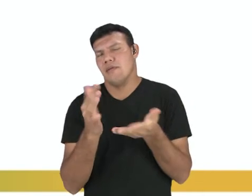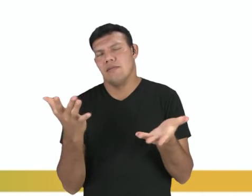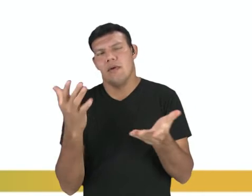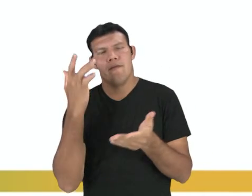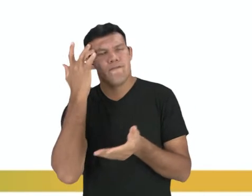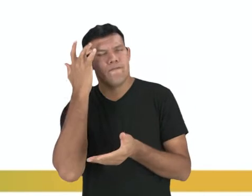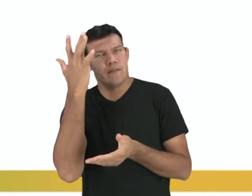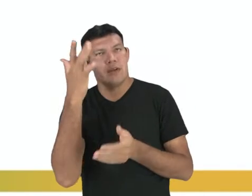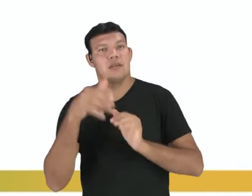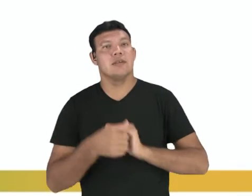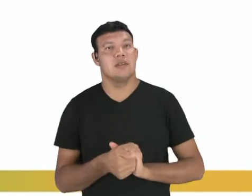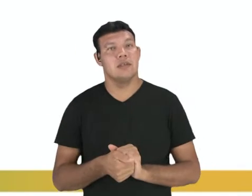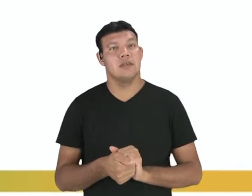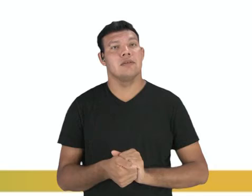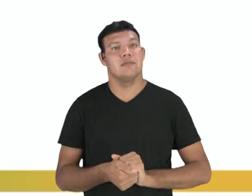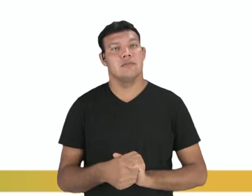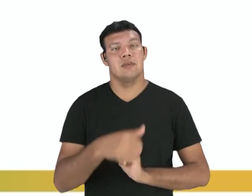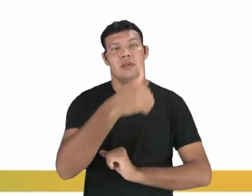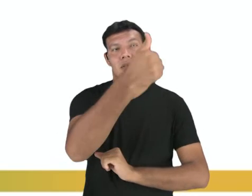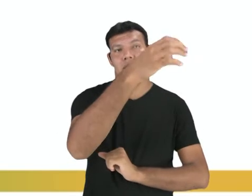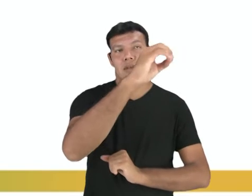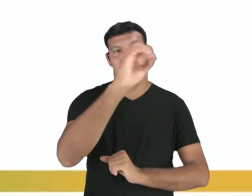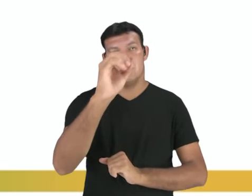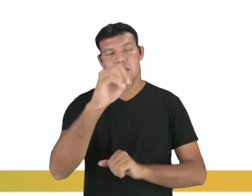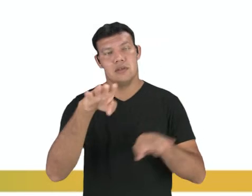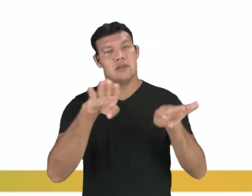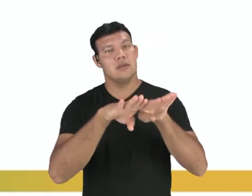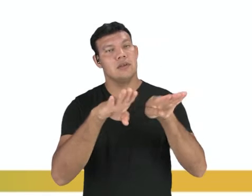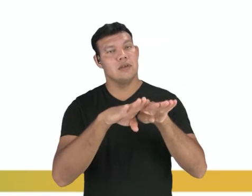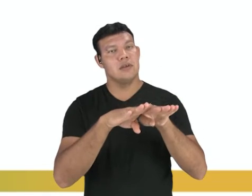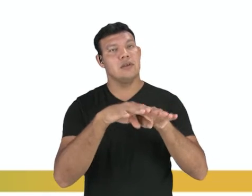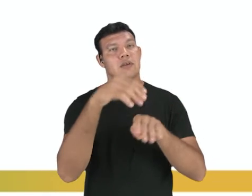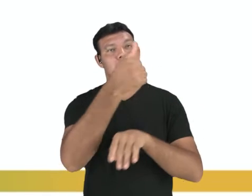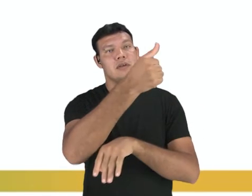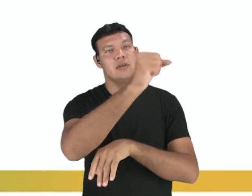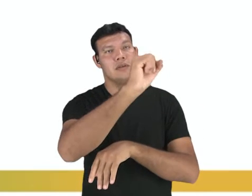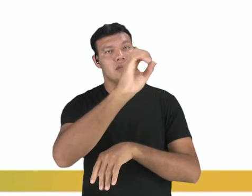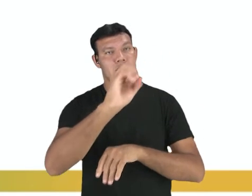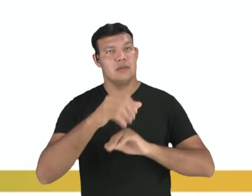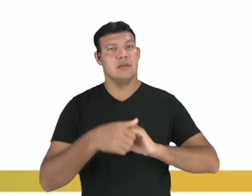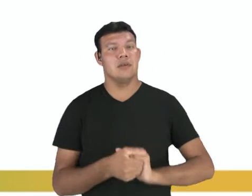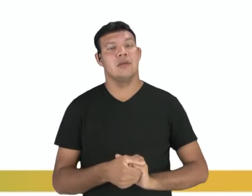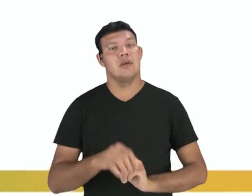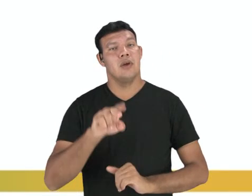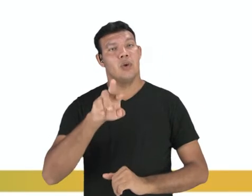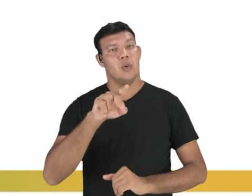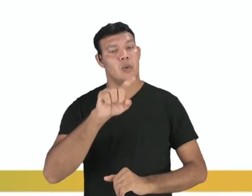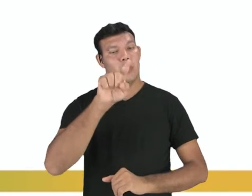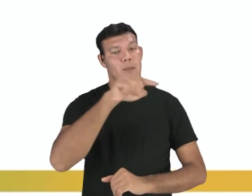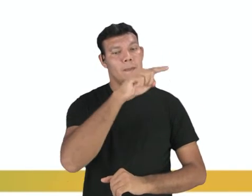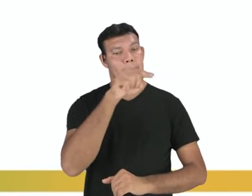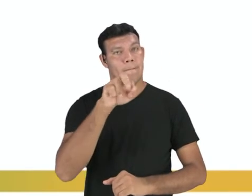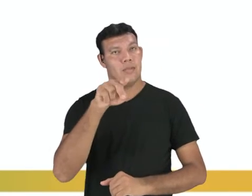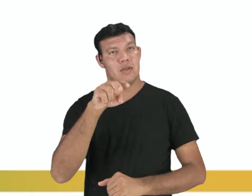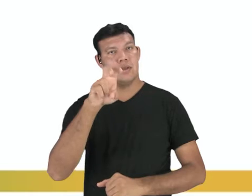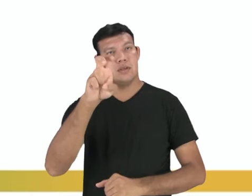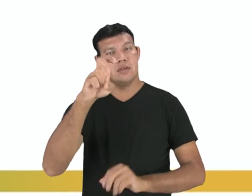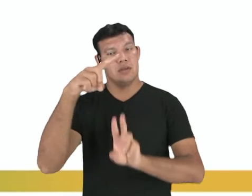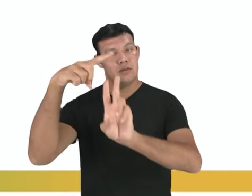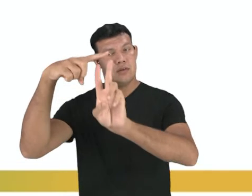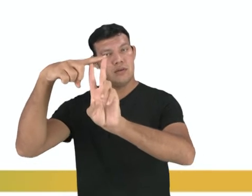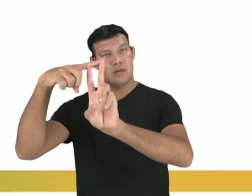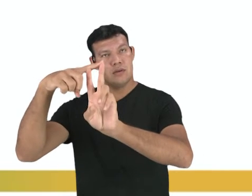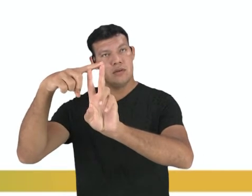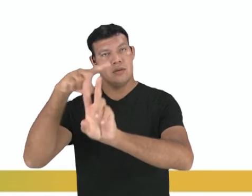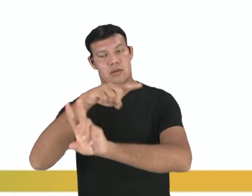não é o sem e o 180 e não vai ficar cinco pir sobre nova então meu